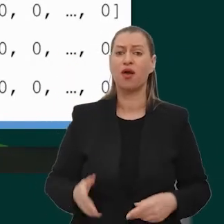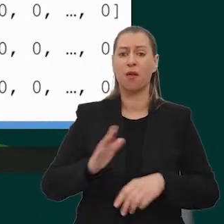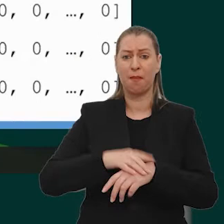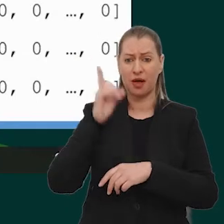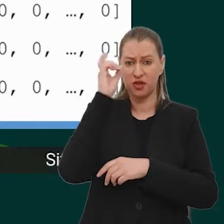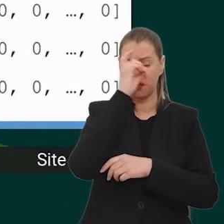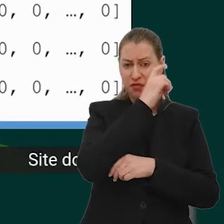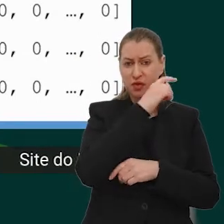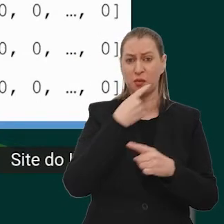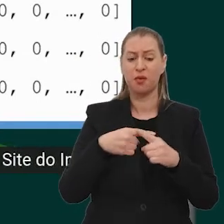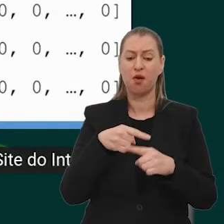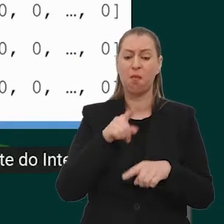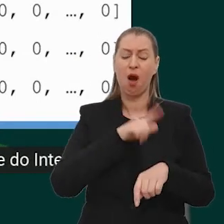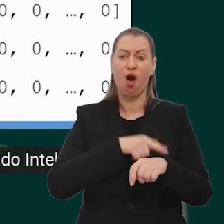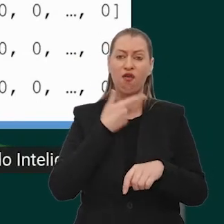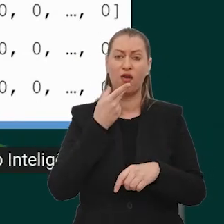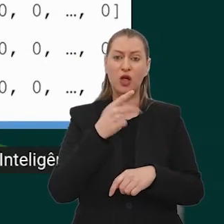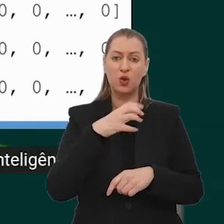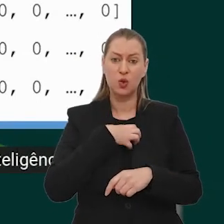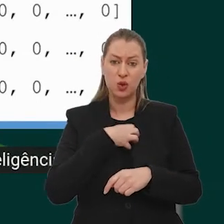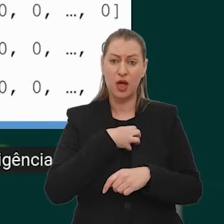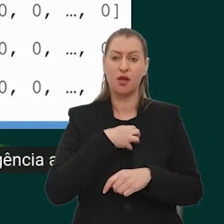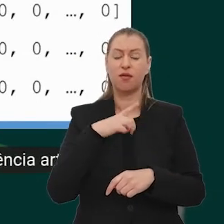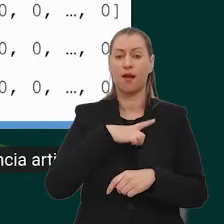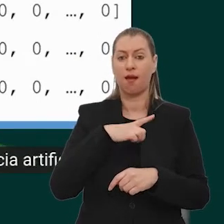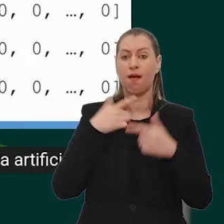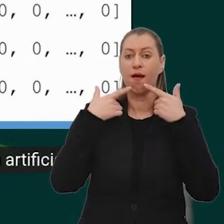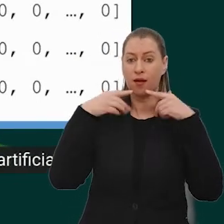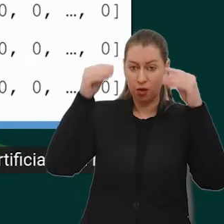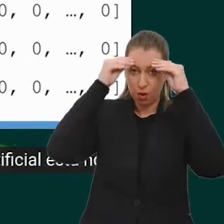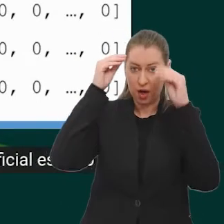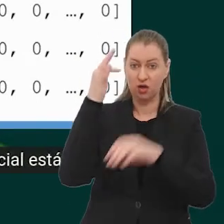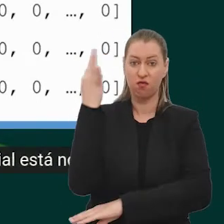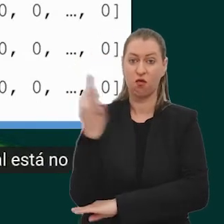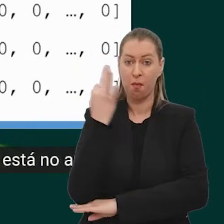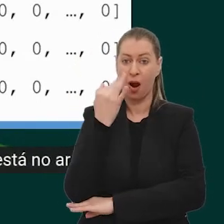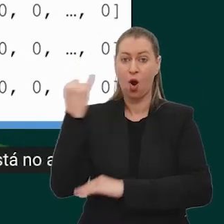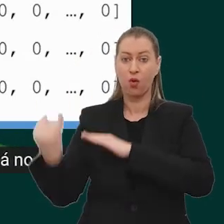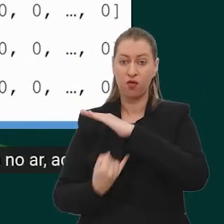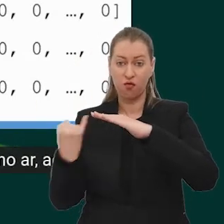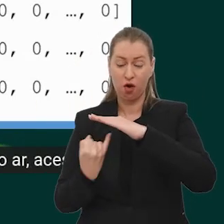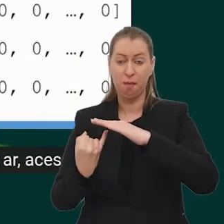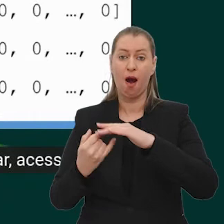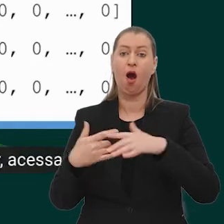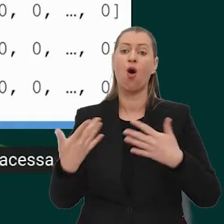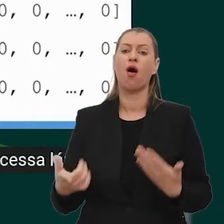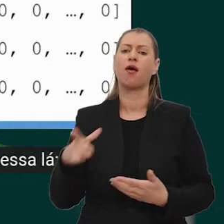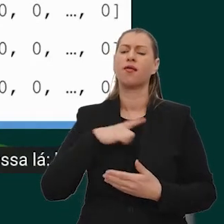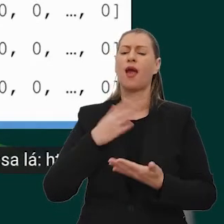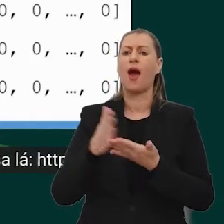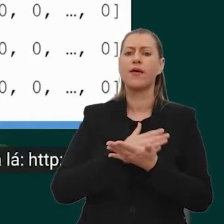uma hora a gente fala de um jeito. A gente tem a linguagem formal, a gente tem a linguagem informal, que é, às vezes,